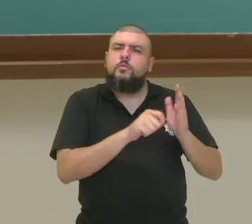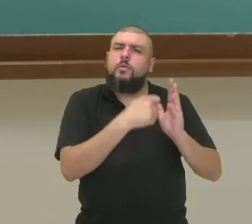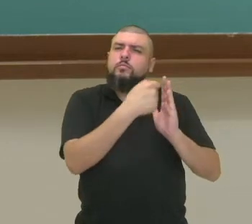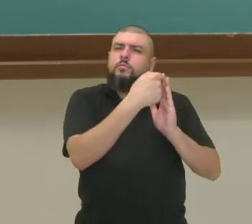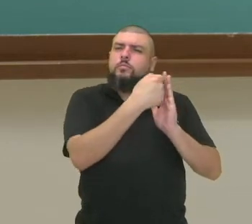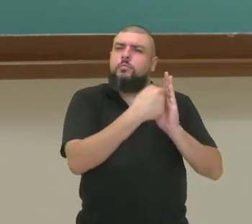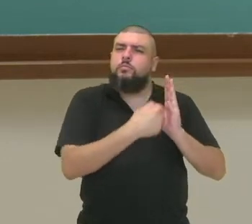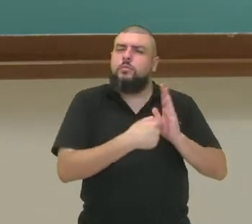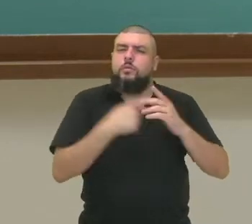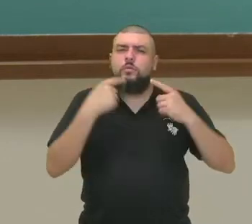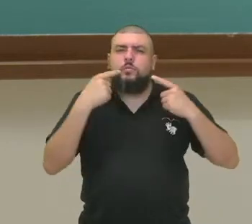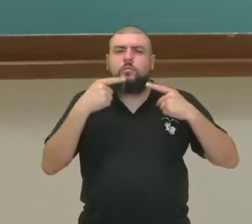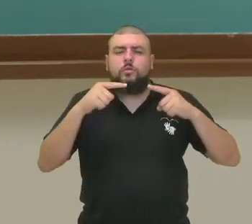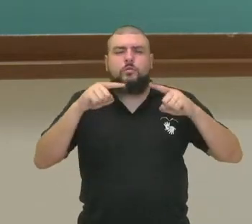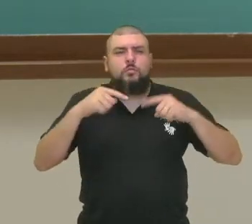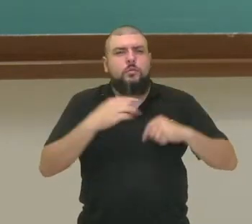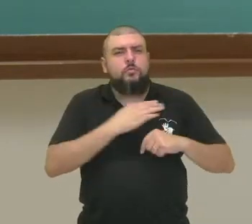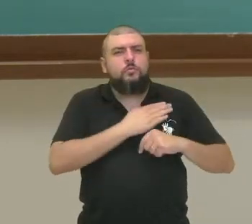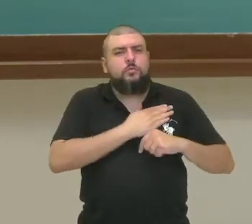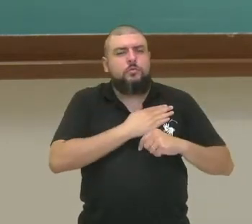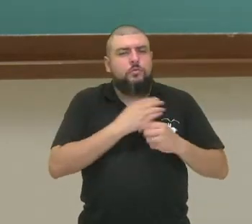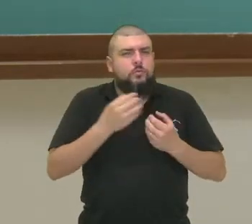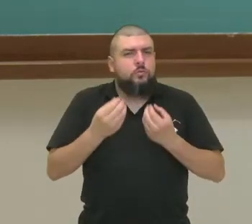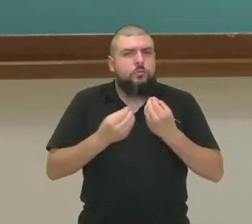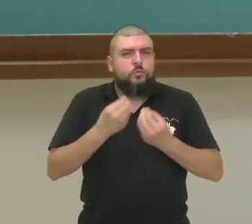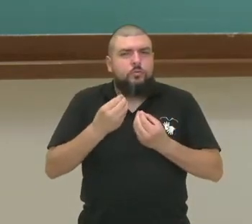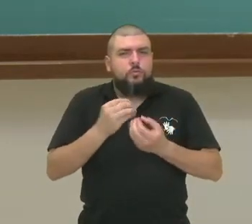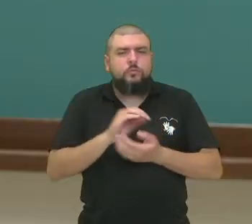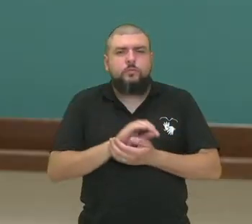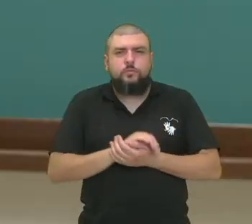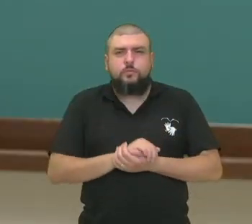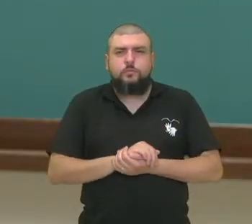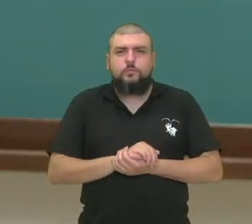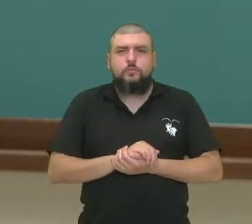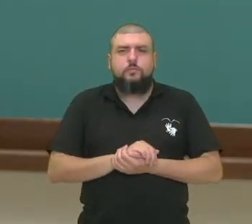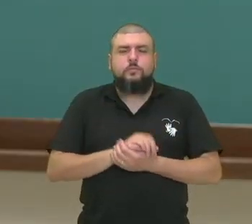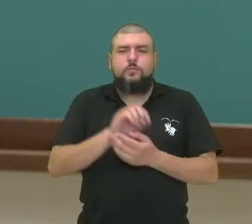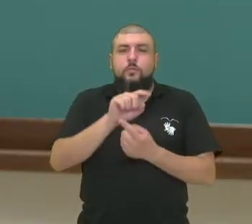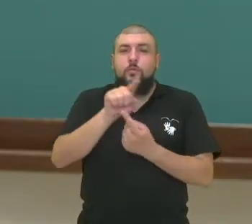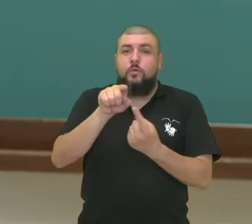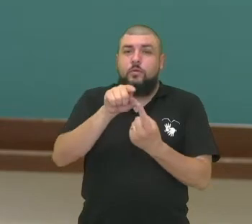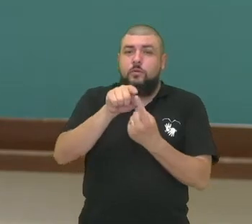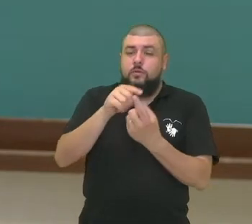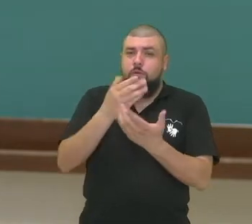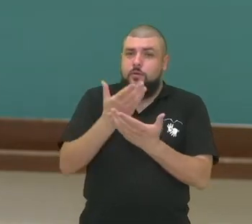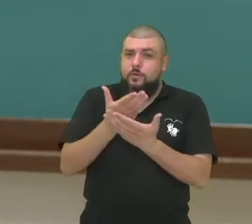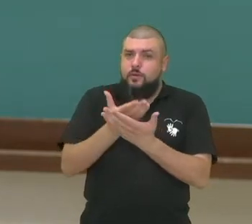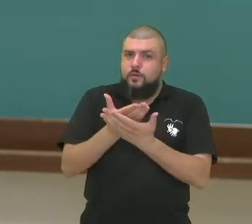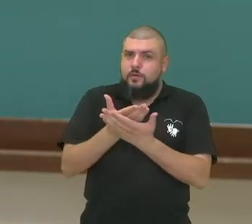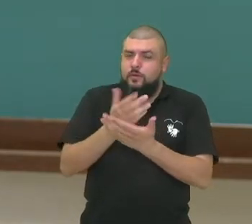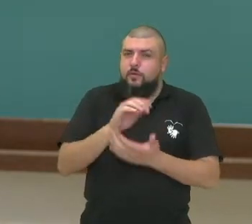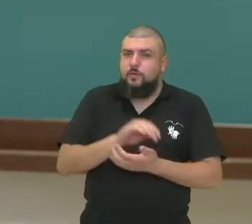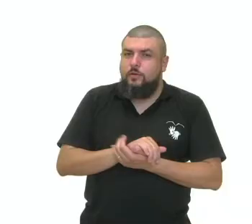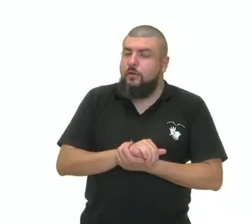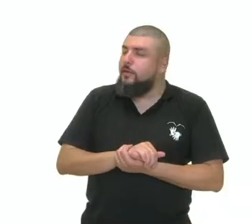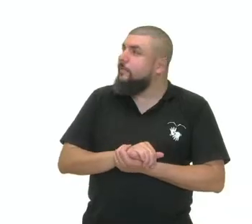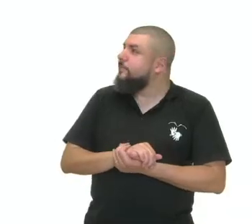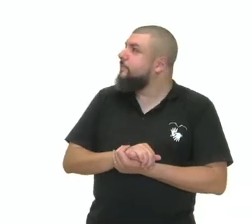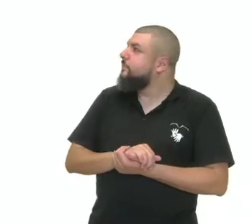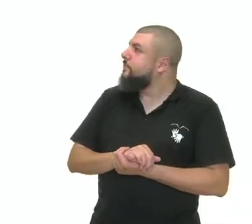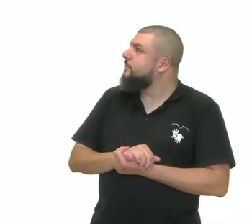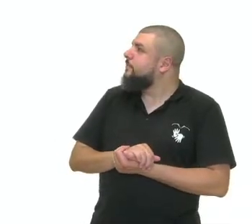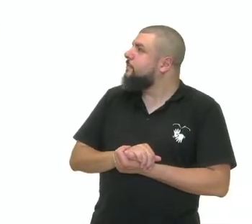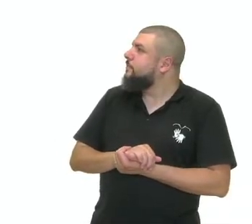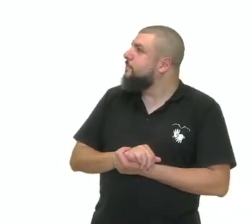elas apresentam? Vamos pensar sobre isso? Então aqui os objetivos da aula de hoje, tá? Conhecer a história dos